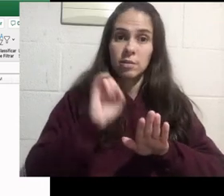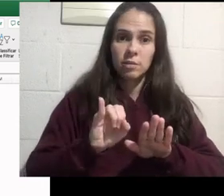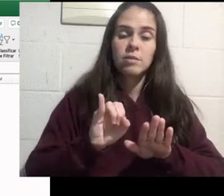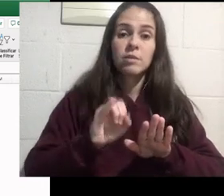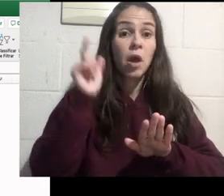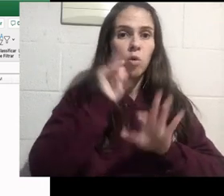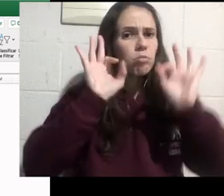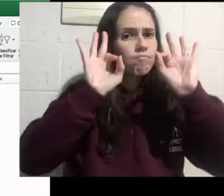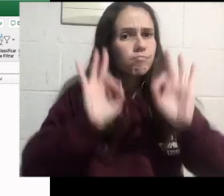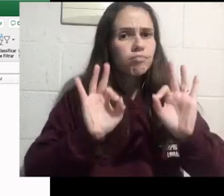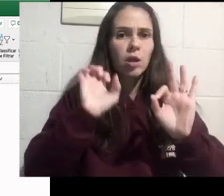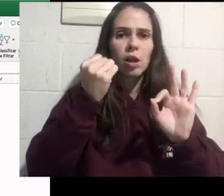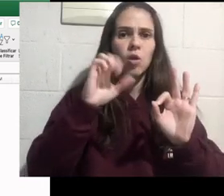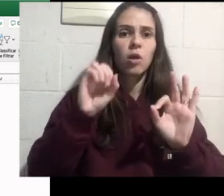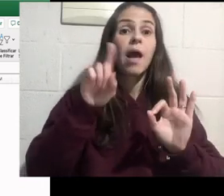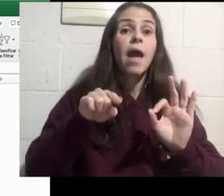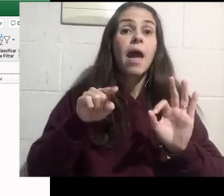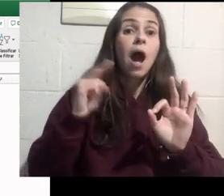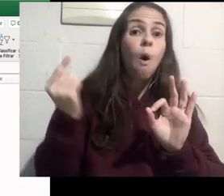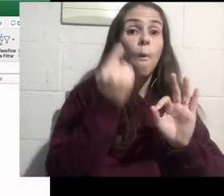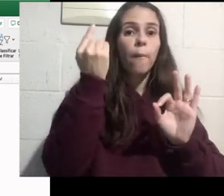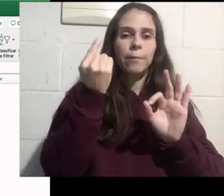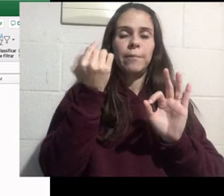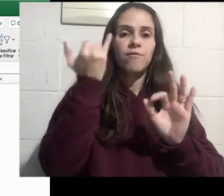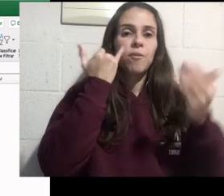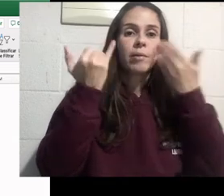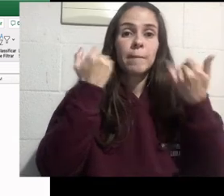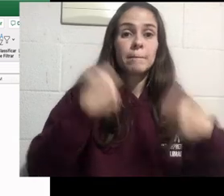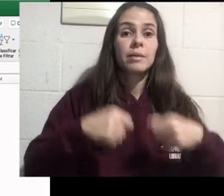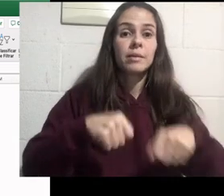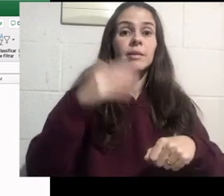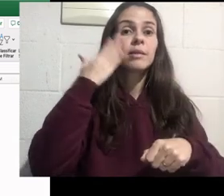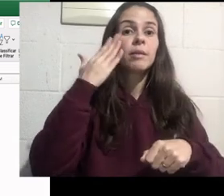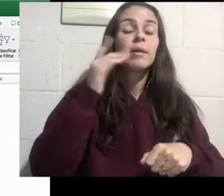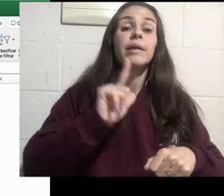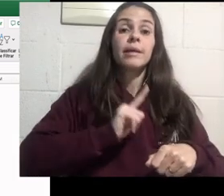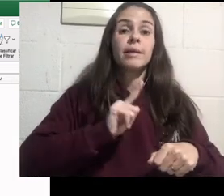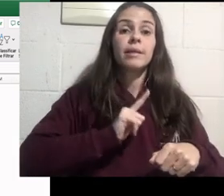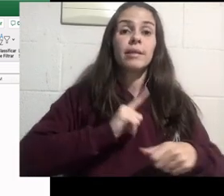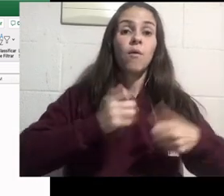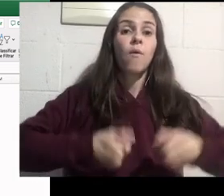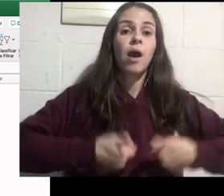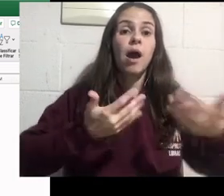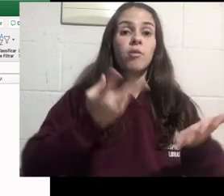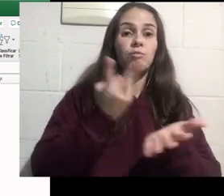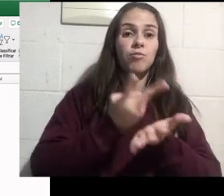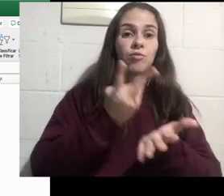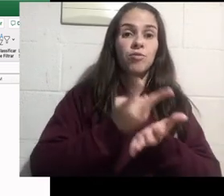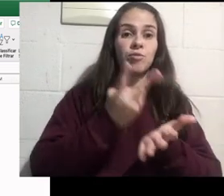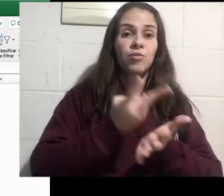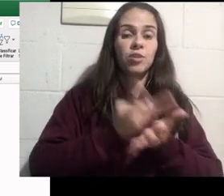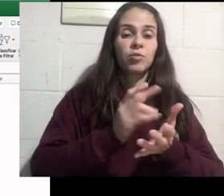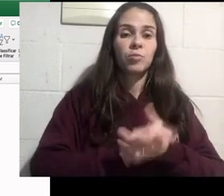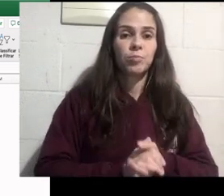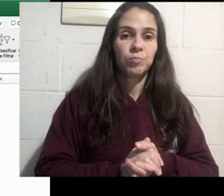ser 80, que é a única informação que eu preciso preencher, e daí eu tenho um gasto fixo unitário, que no caso é